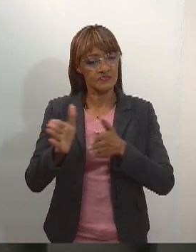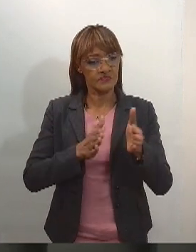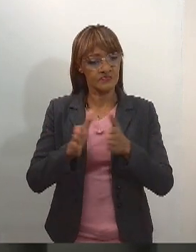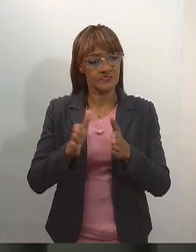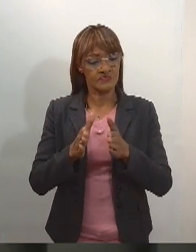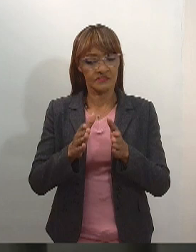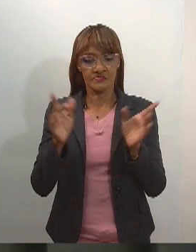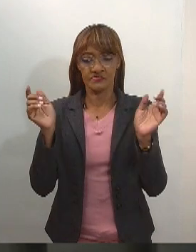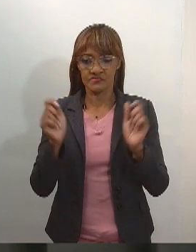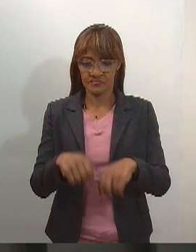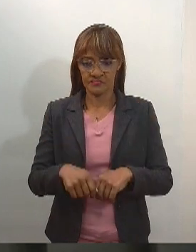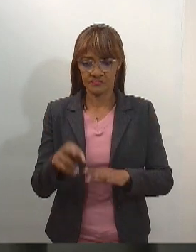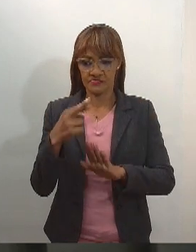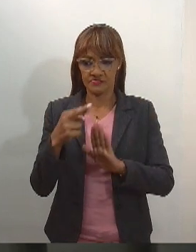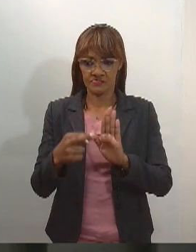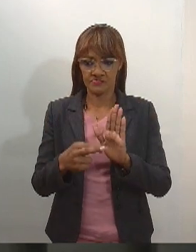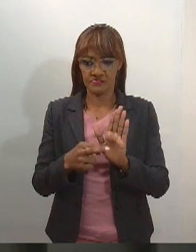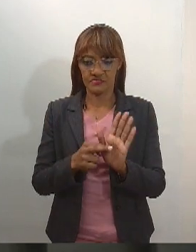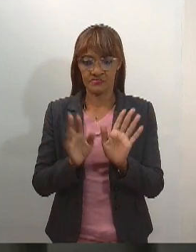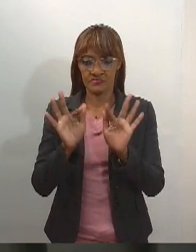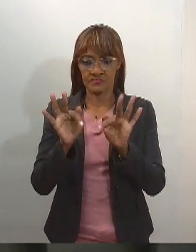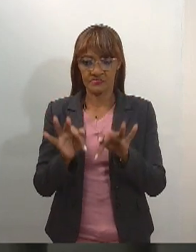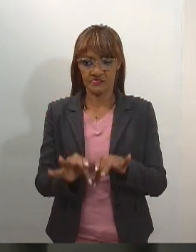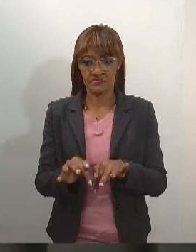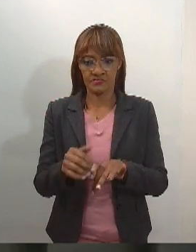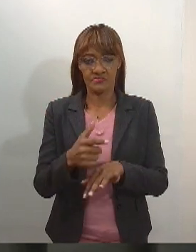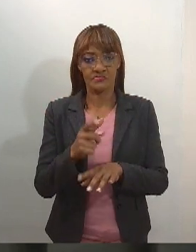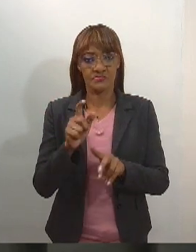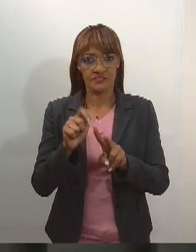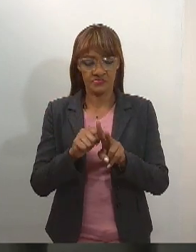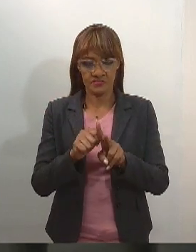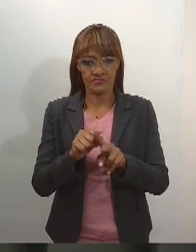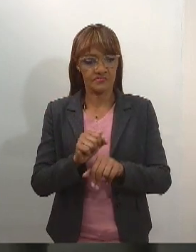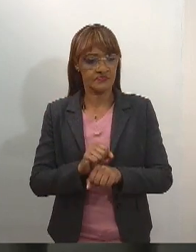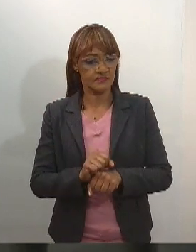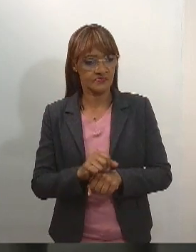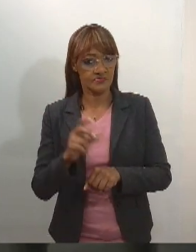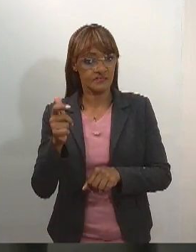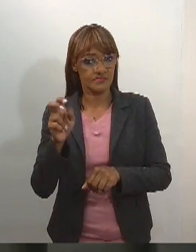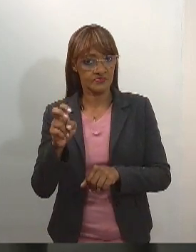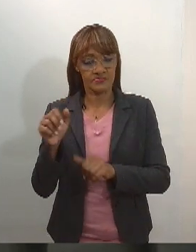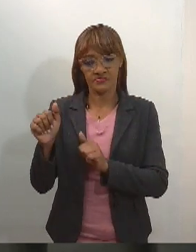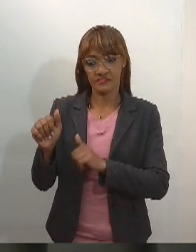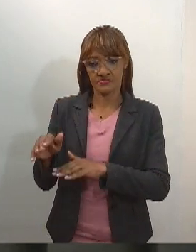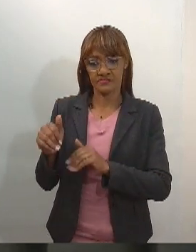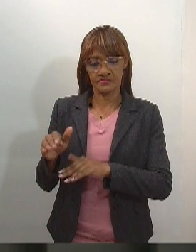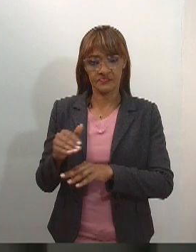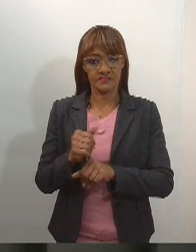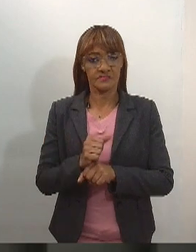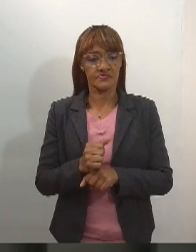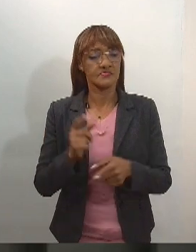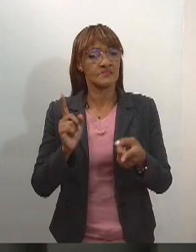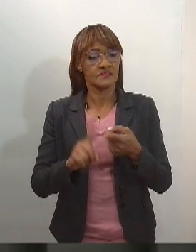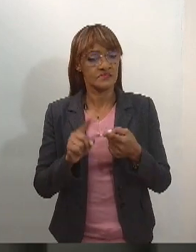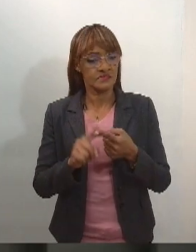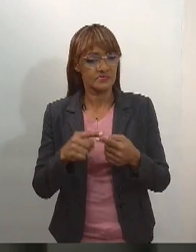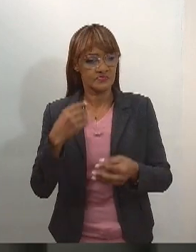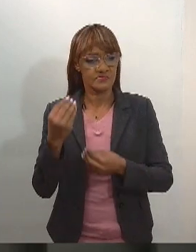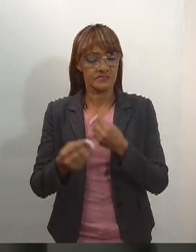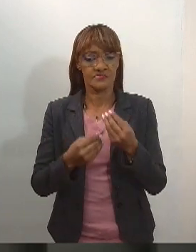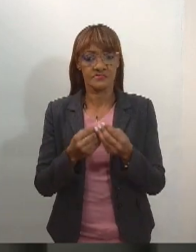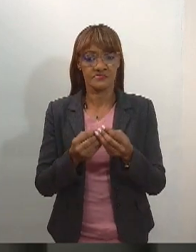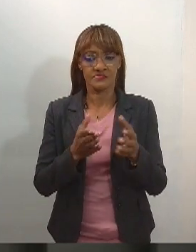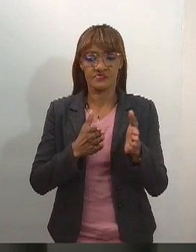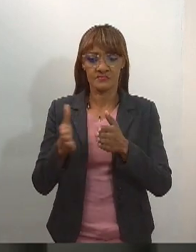será encerrado dentro de 2 meses, em 15 de setembro. Regularizar as divergências dentro do prazo agora